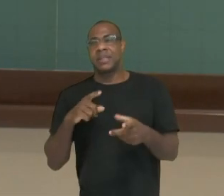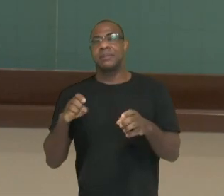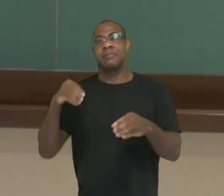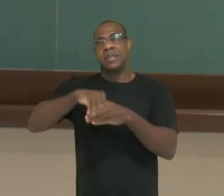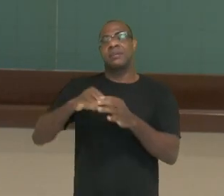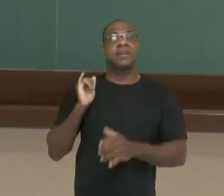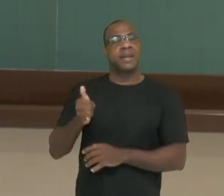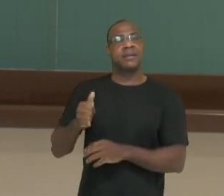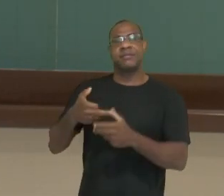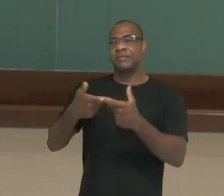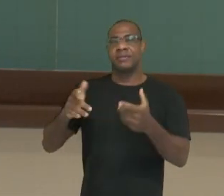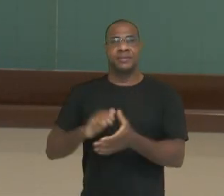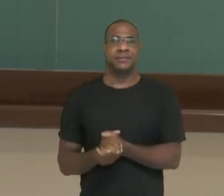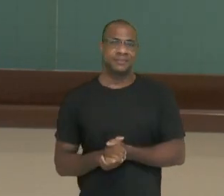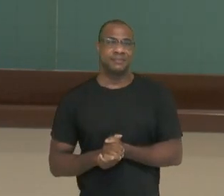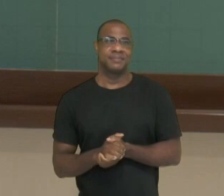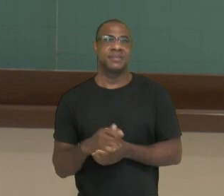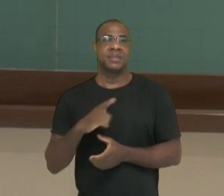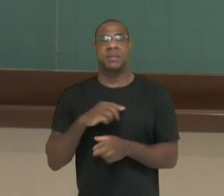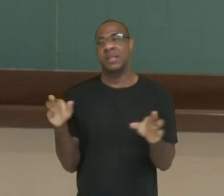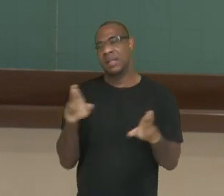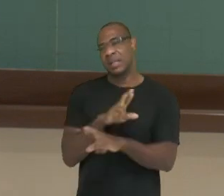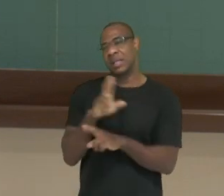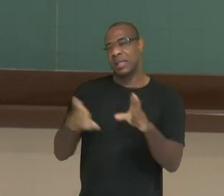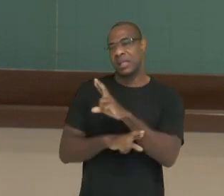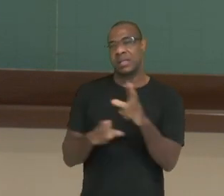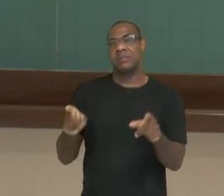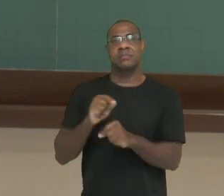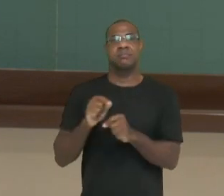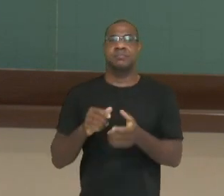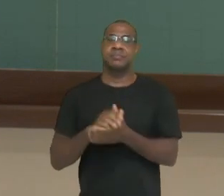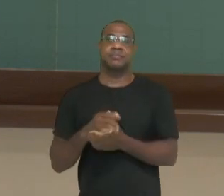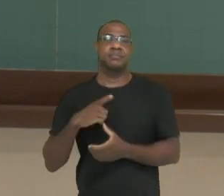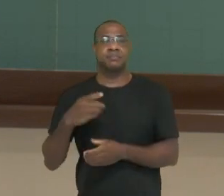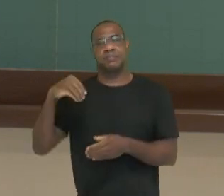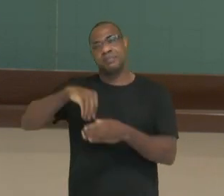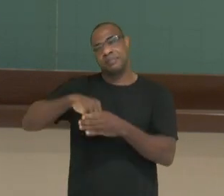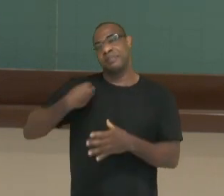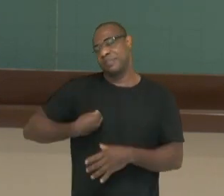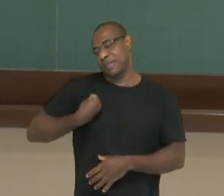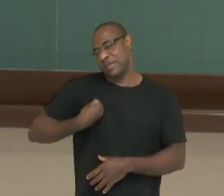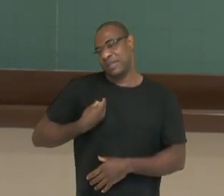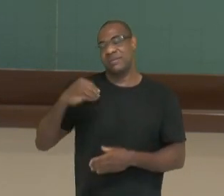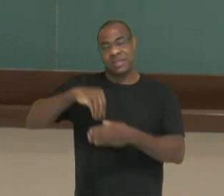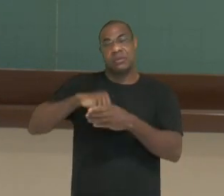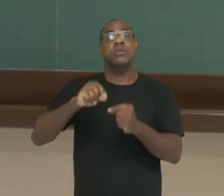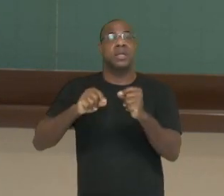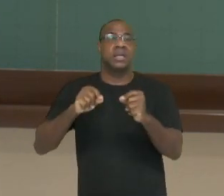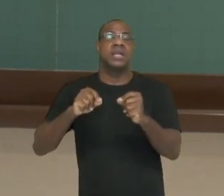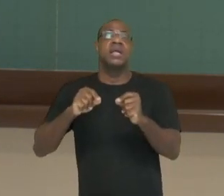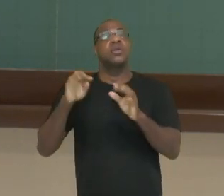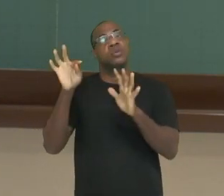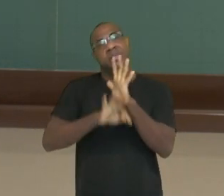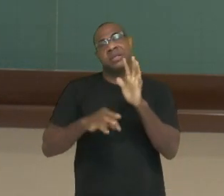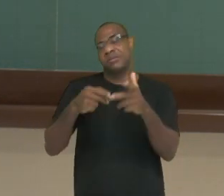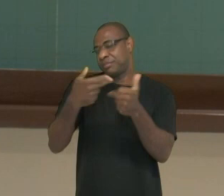narrativa. Estabelecemos relações lógico-discursivas presentes no texto marcadas por pronomes.